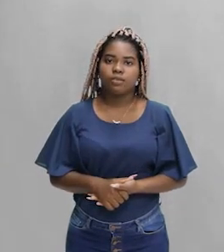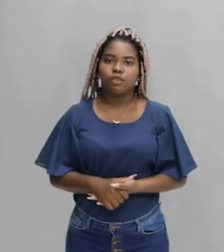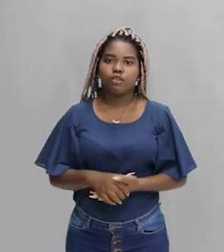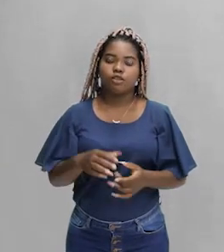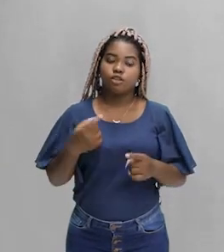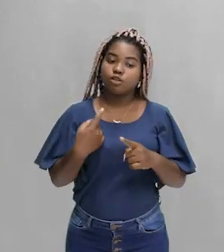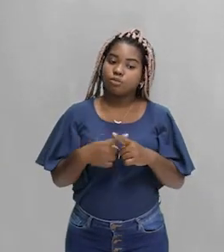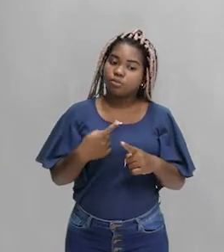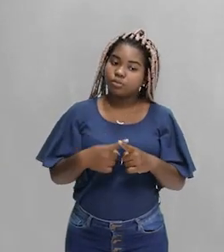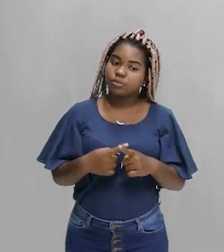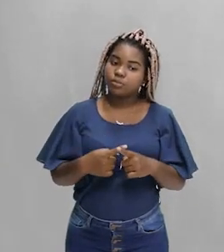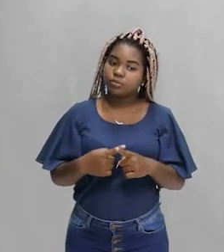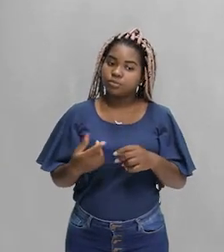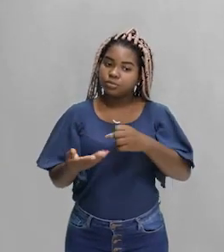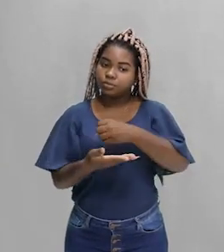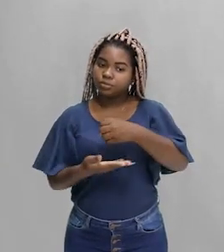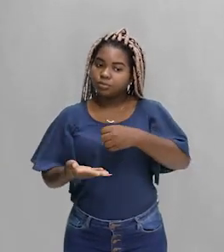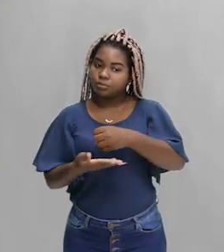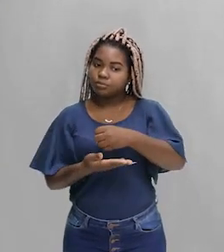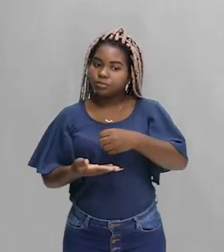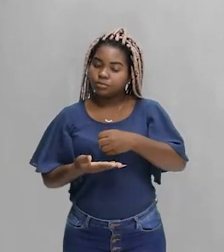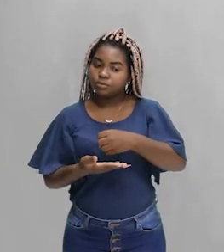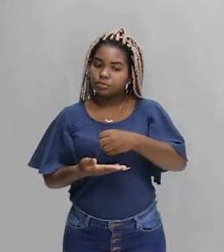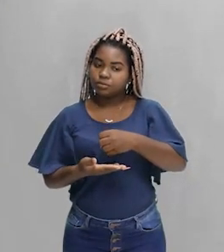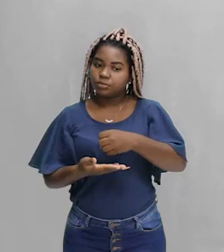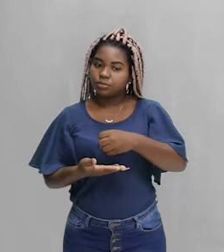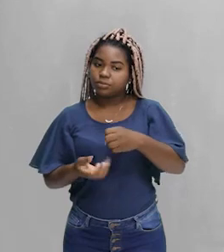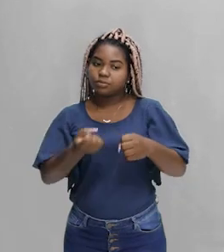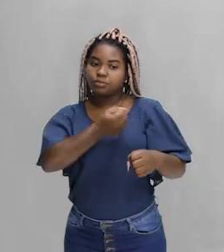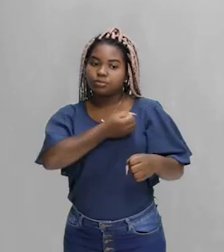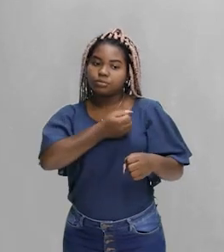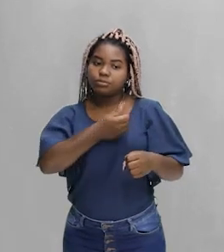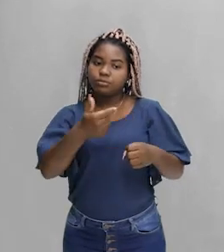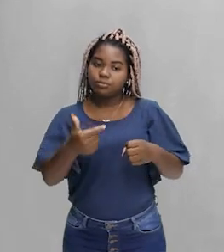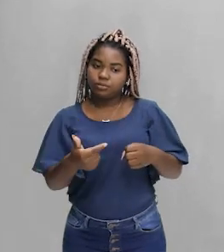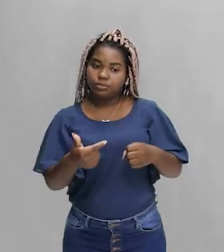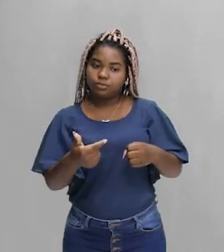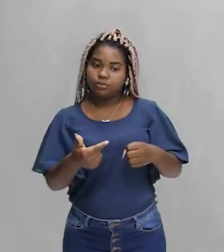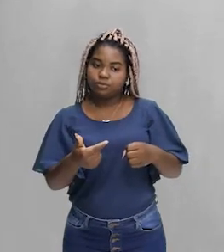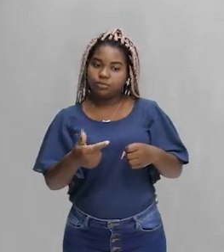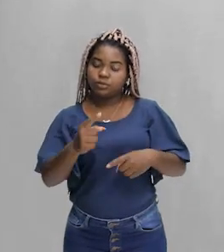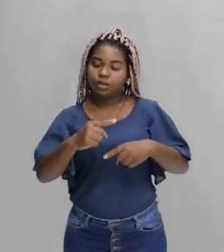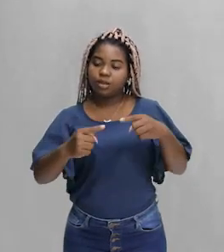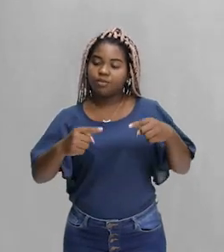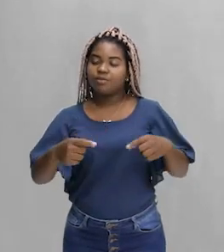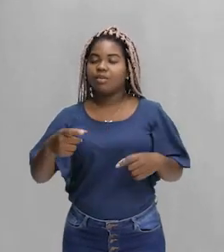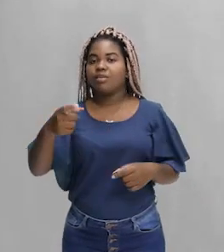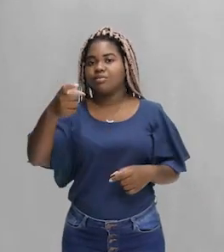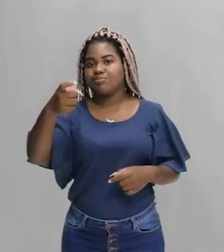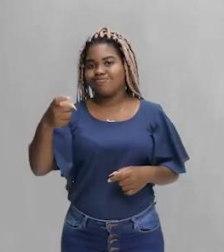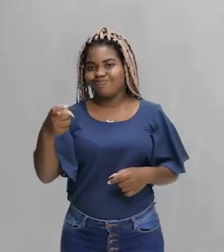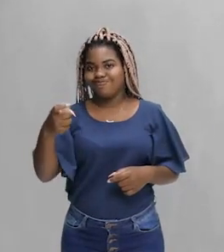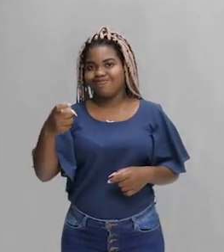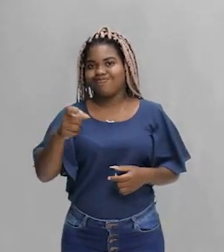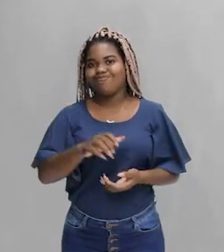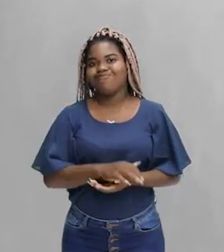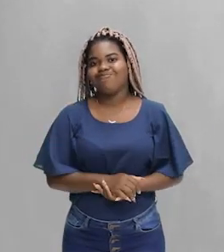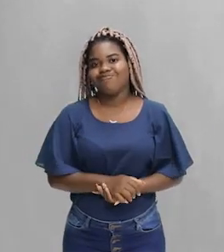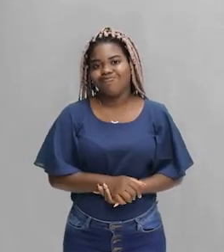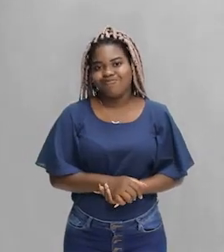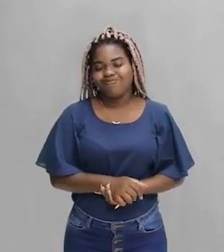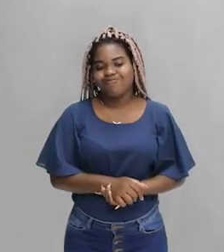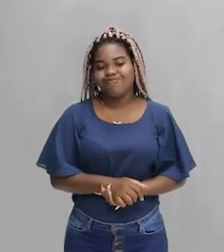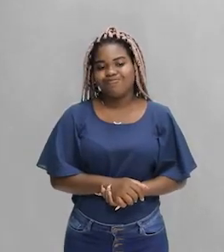quê? Porque a base era para ser um número e eu tenho uma variável. O expoente, que era para ser a variável, eu